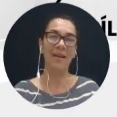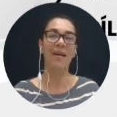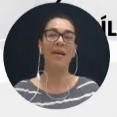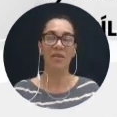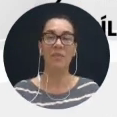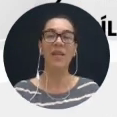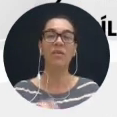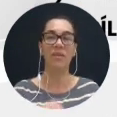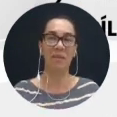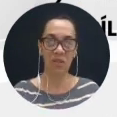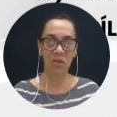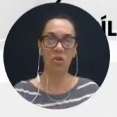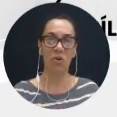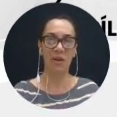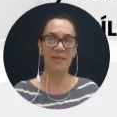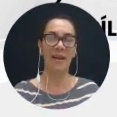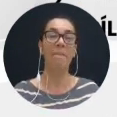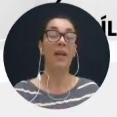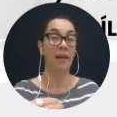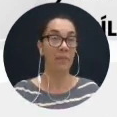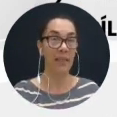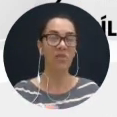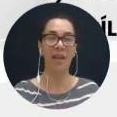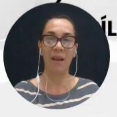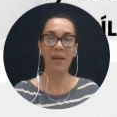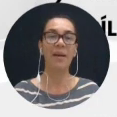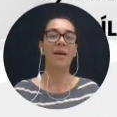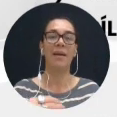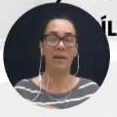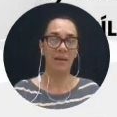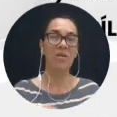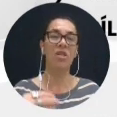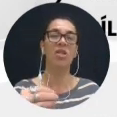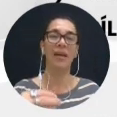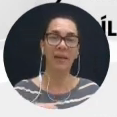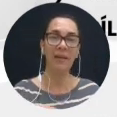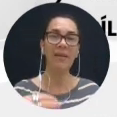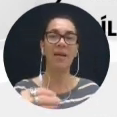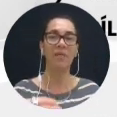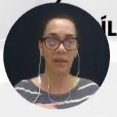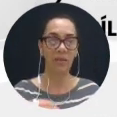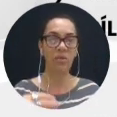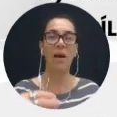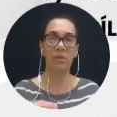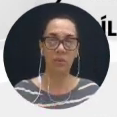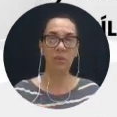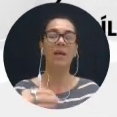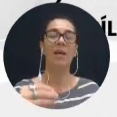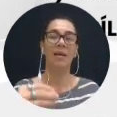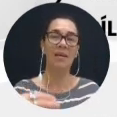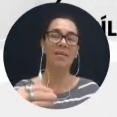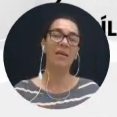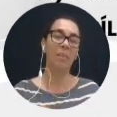si, né? Diz respeito às suas emissões sonoras, né? Lembrando sempre que aqui a gente ainda está falando de um